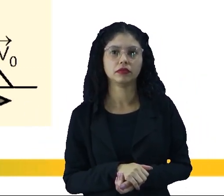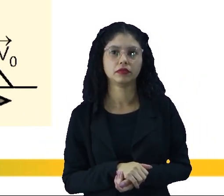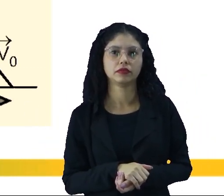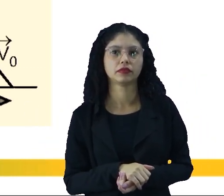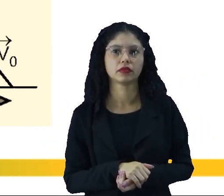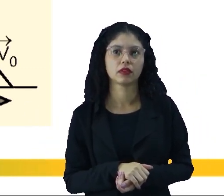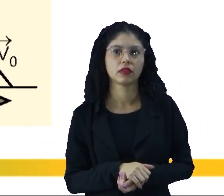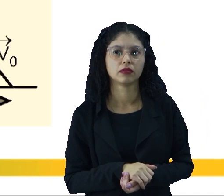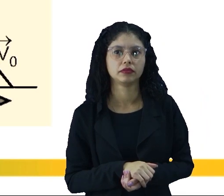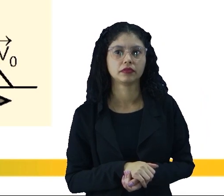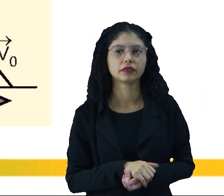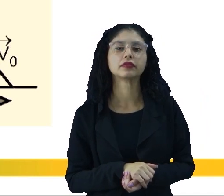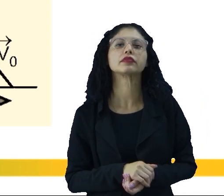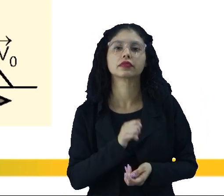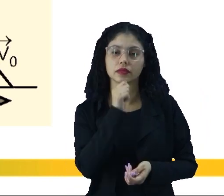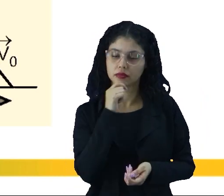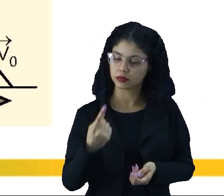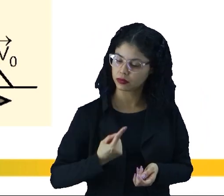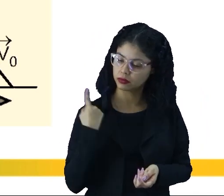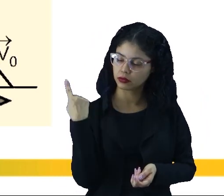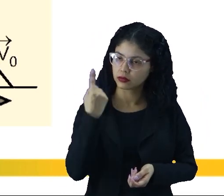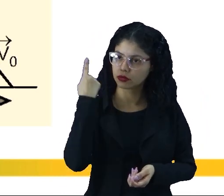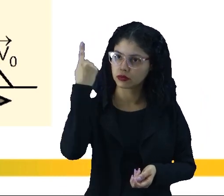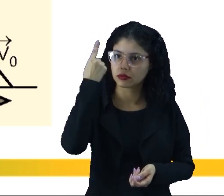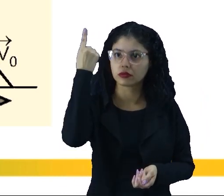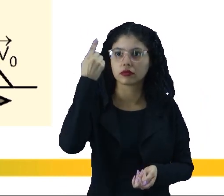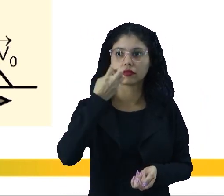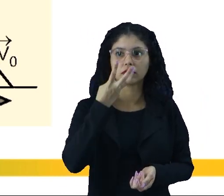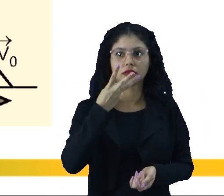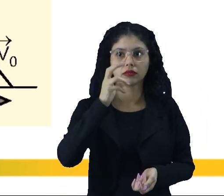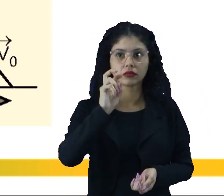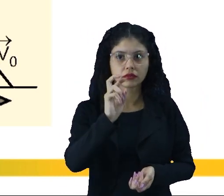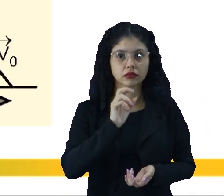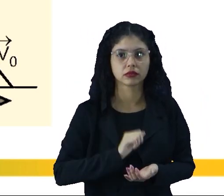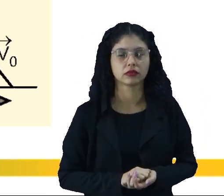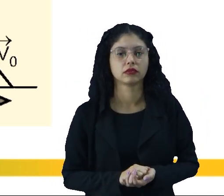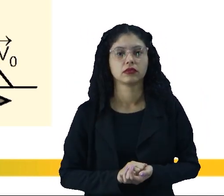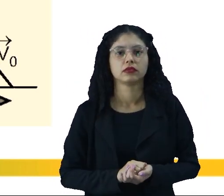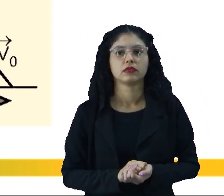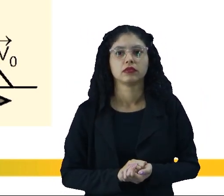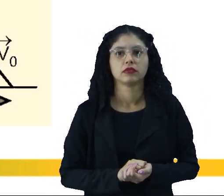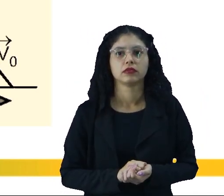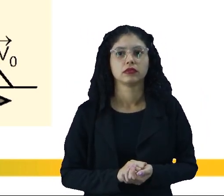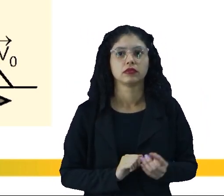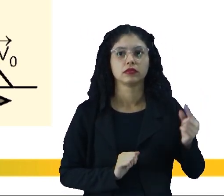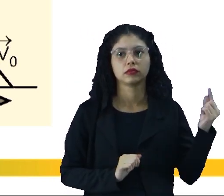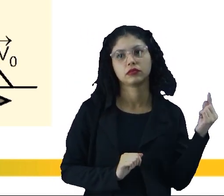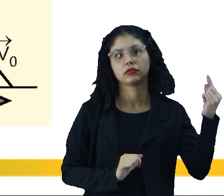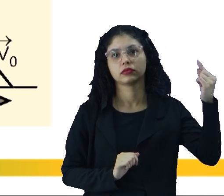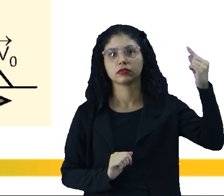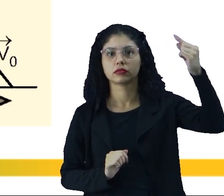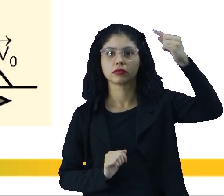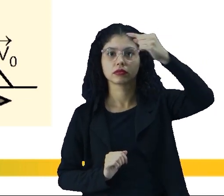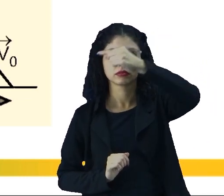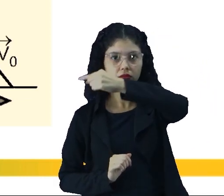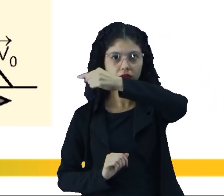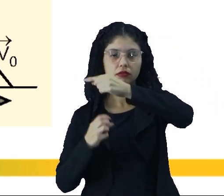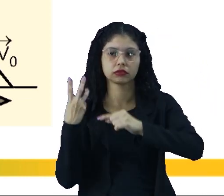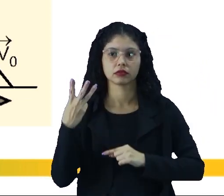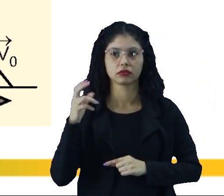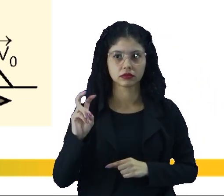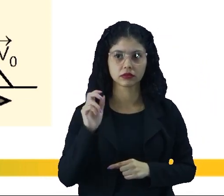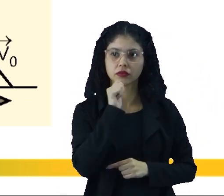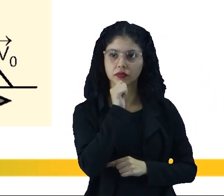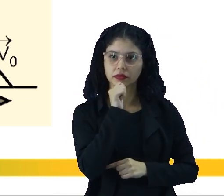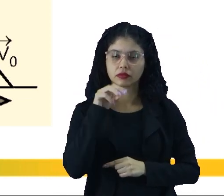temos a altura que ele vai ter que atingir ali, que é de 35 metros. Ele sai do solo até chegar a uma altura